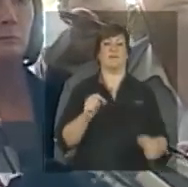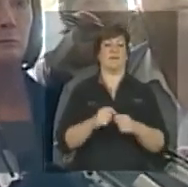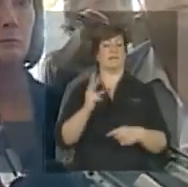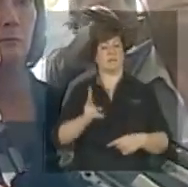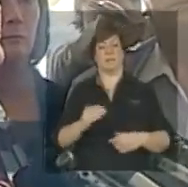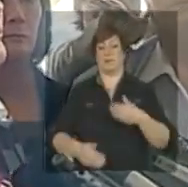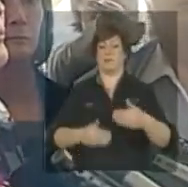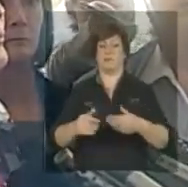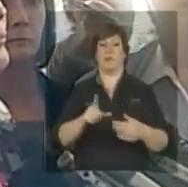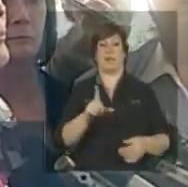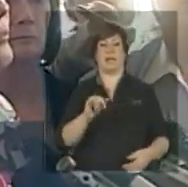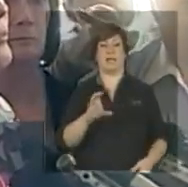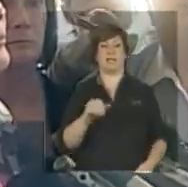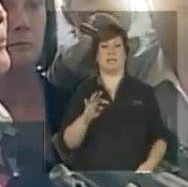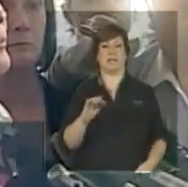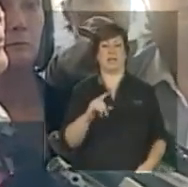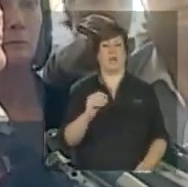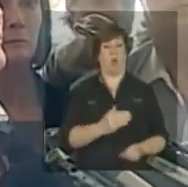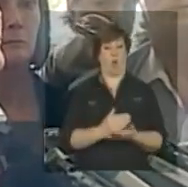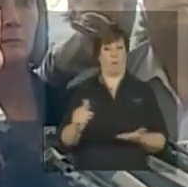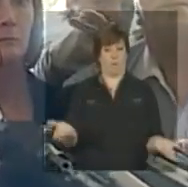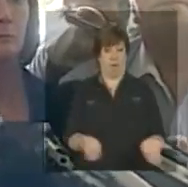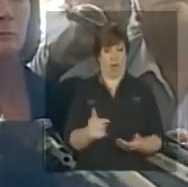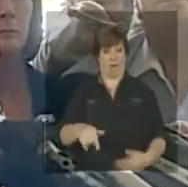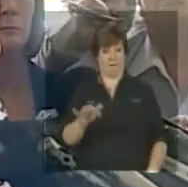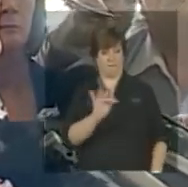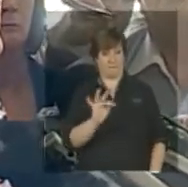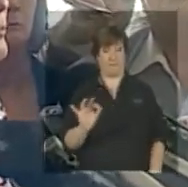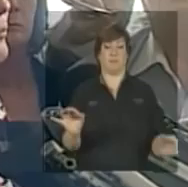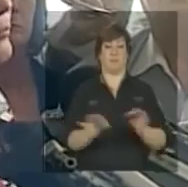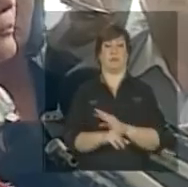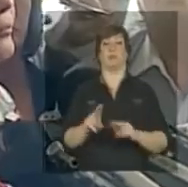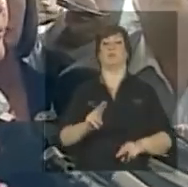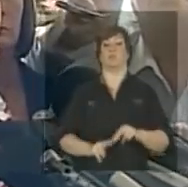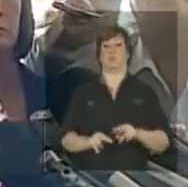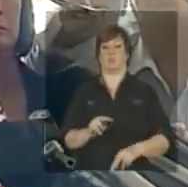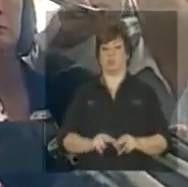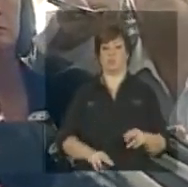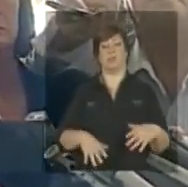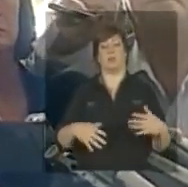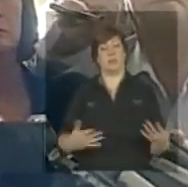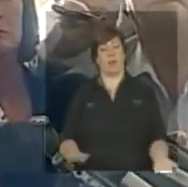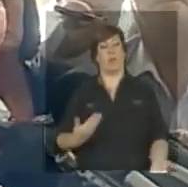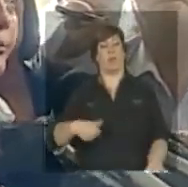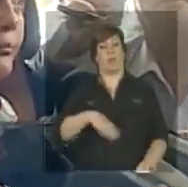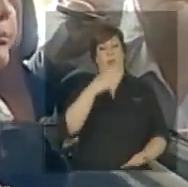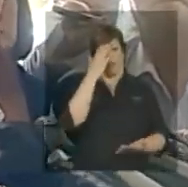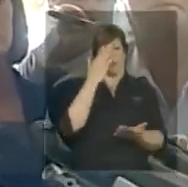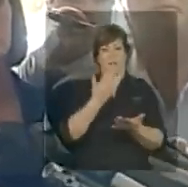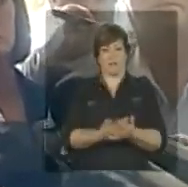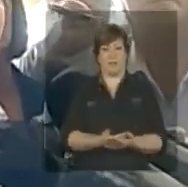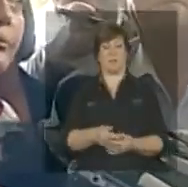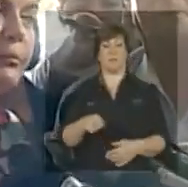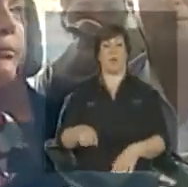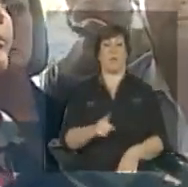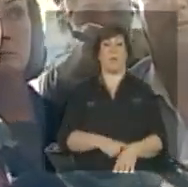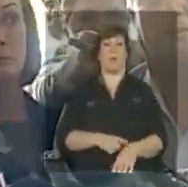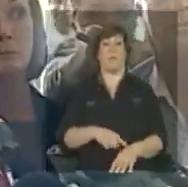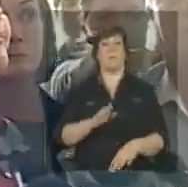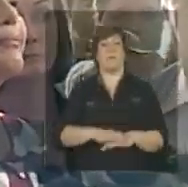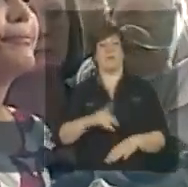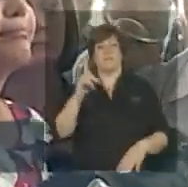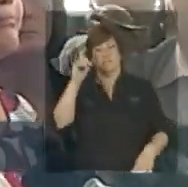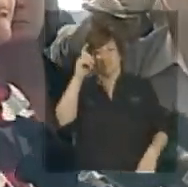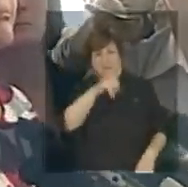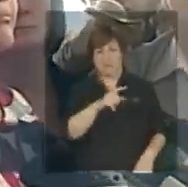licitações complementares, começando agora em fevereiro e terminando em junho. Portanto, nós acreditamos que o momento mais crítico, mais